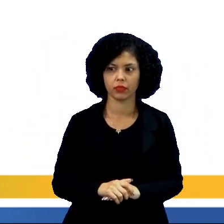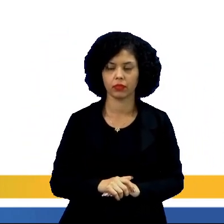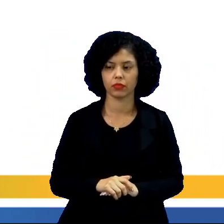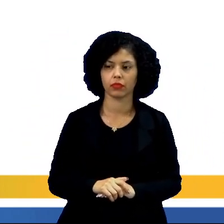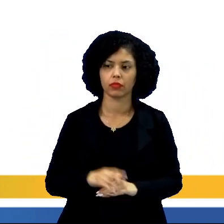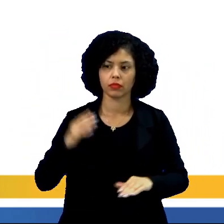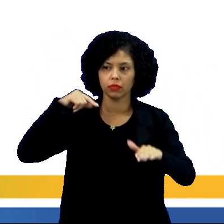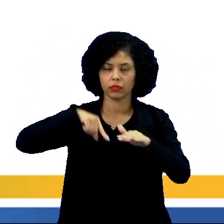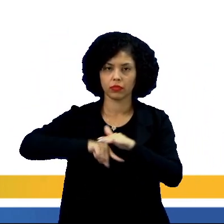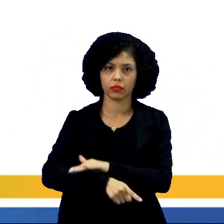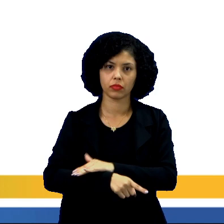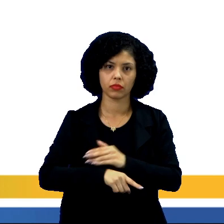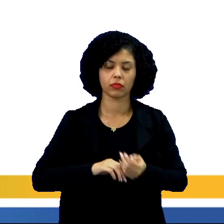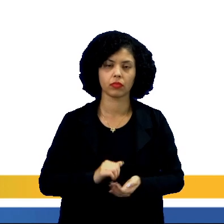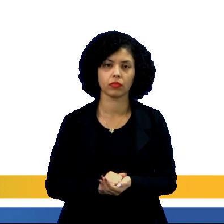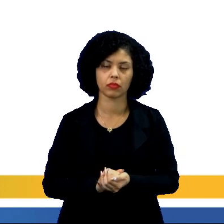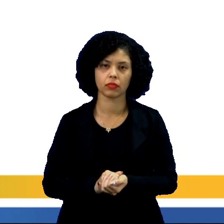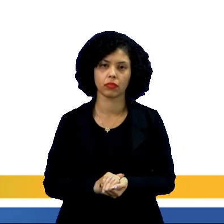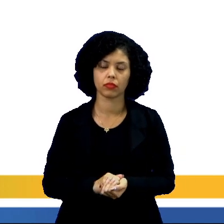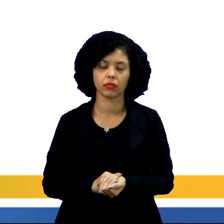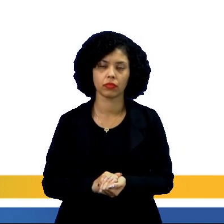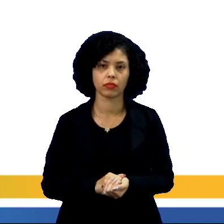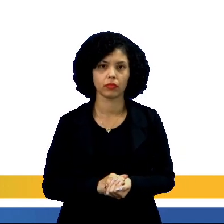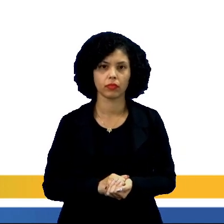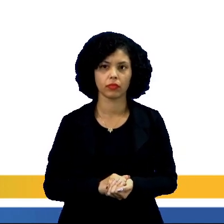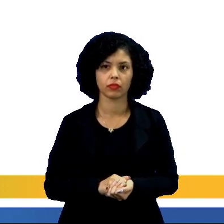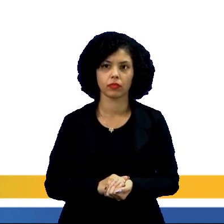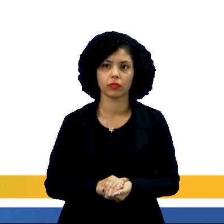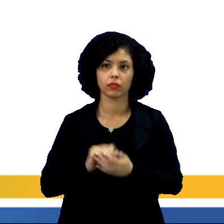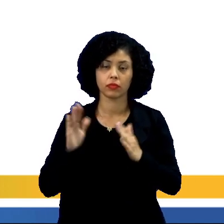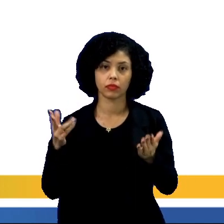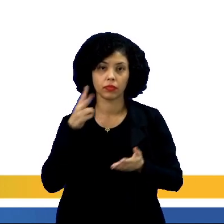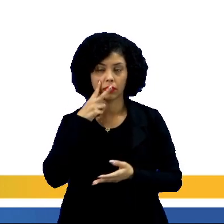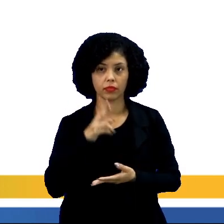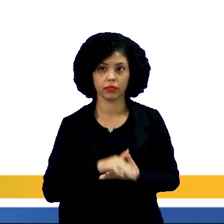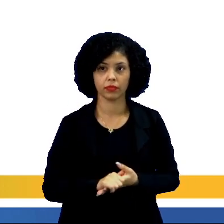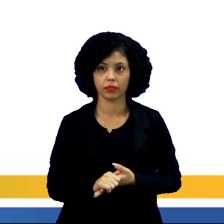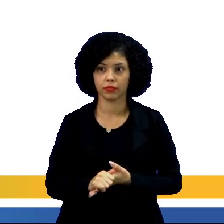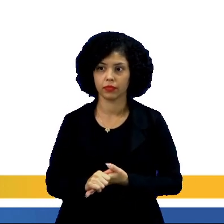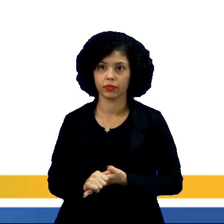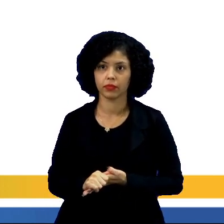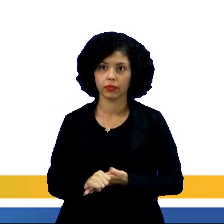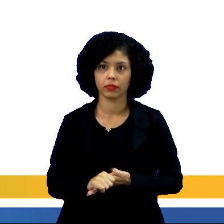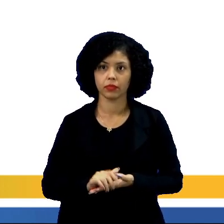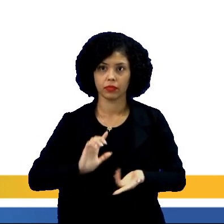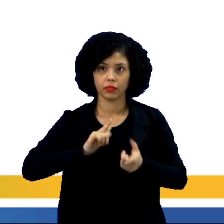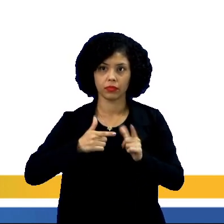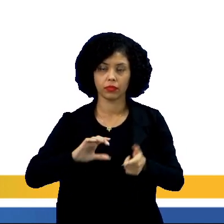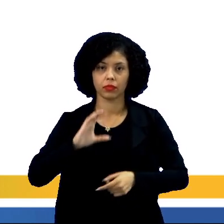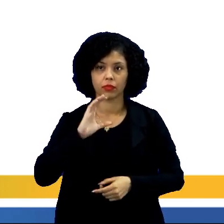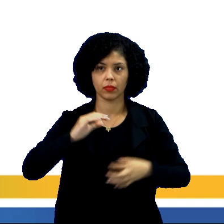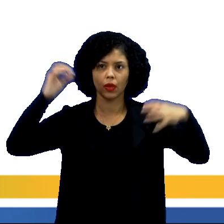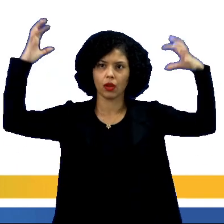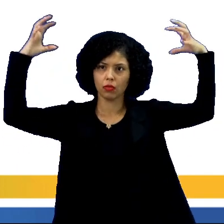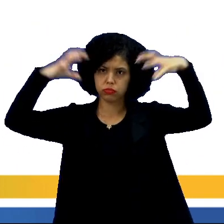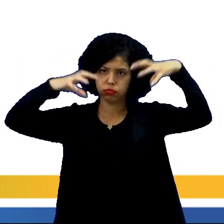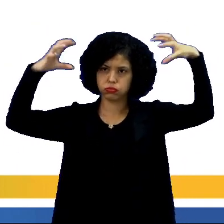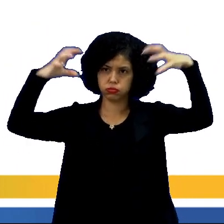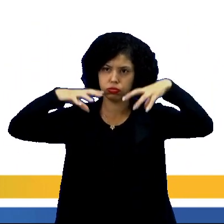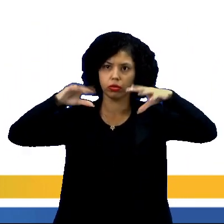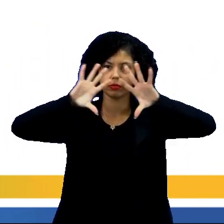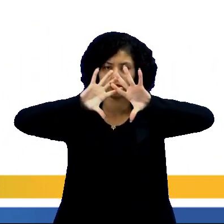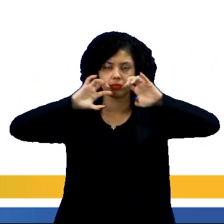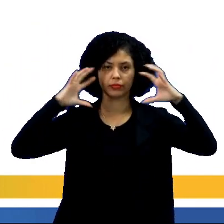por último a D, infiltração e sublimação. Vamos ver se você acertou. Se você respondeu a